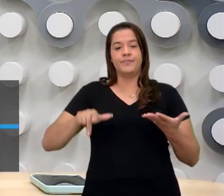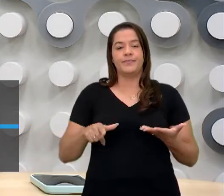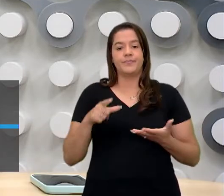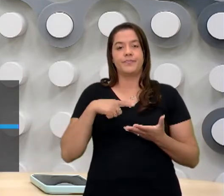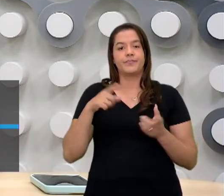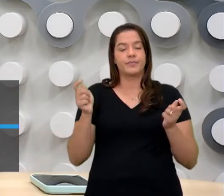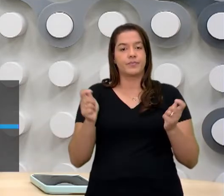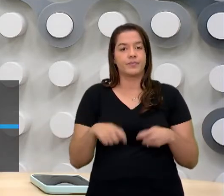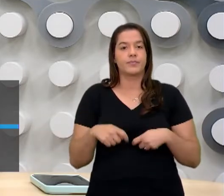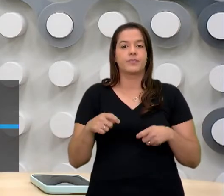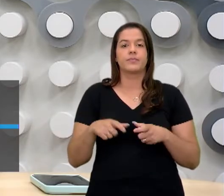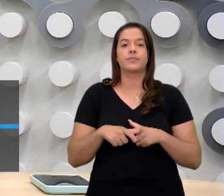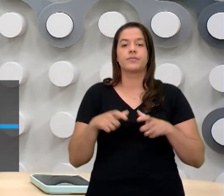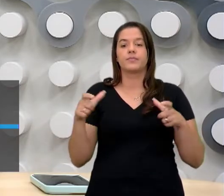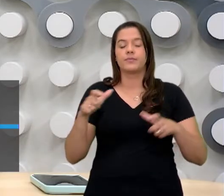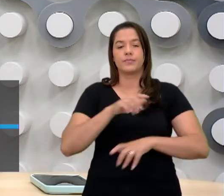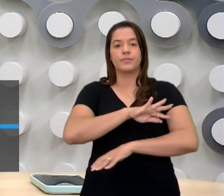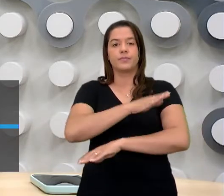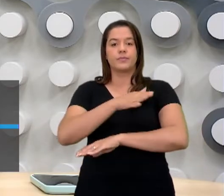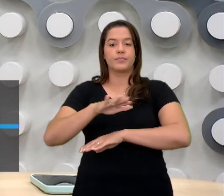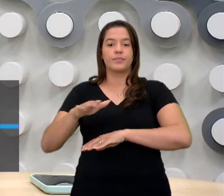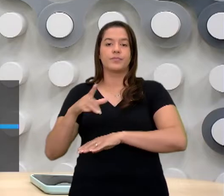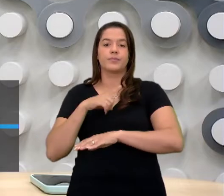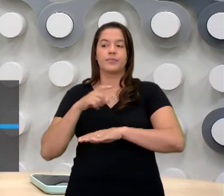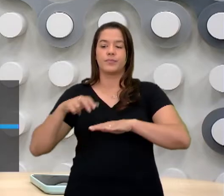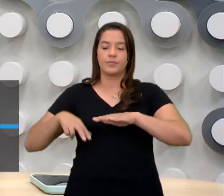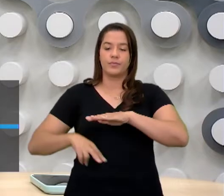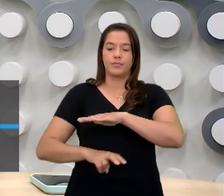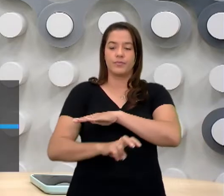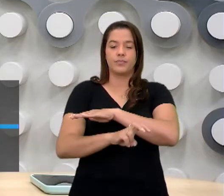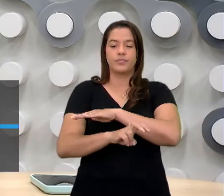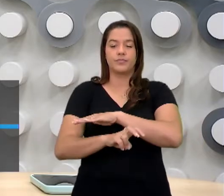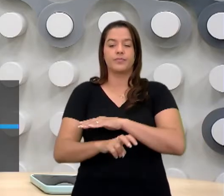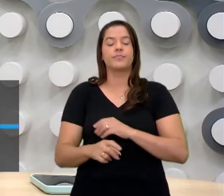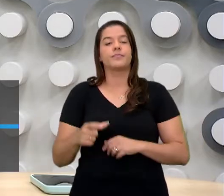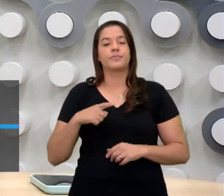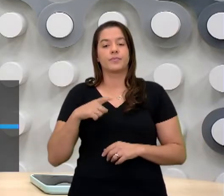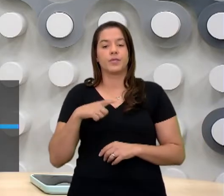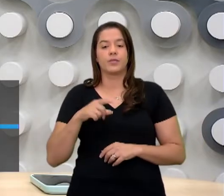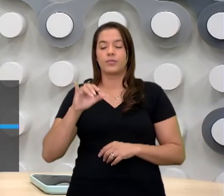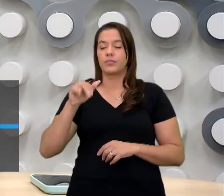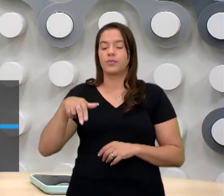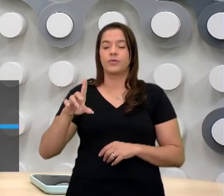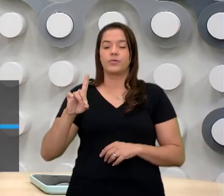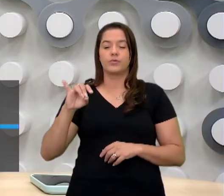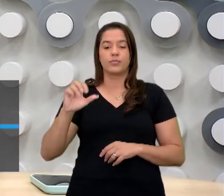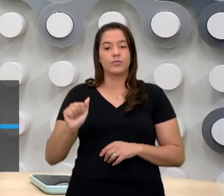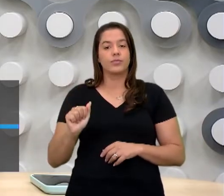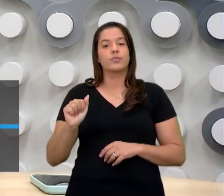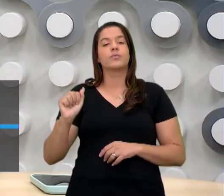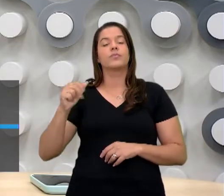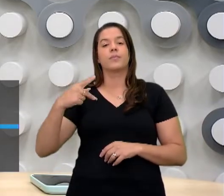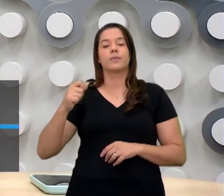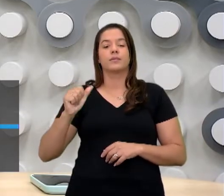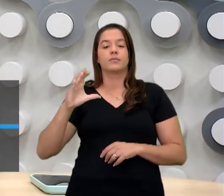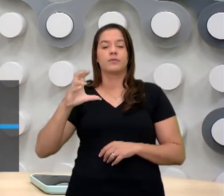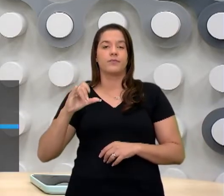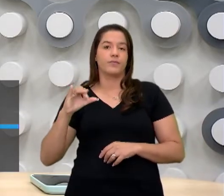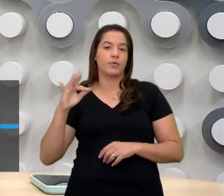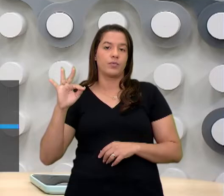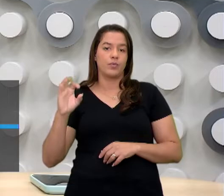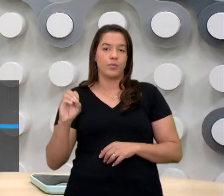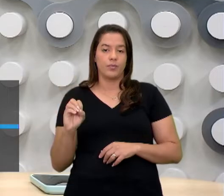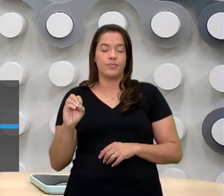dorsais que são cadeias montanhosas submarinas. Então nós temos no Índico, nós temos no Pacífico e nós temos